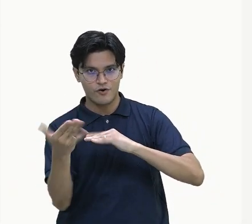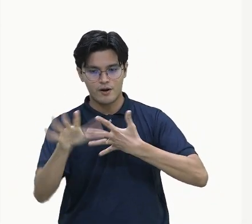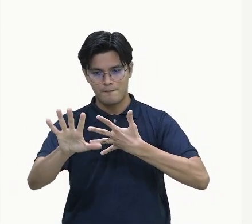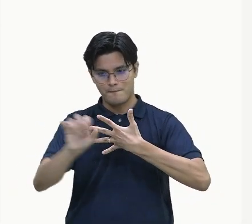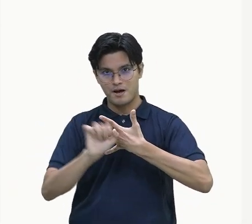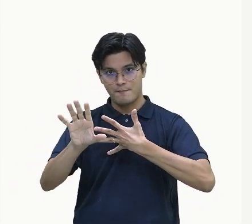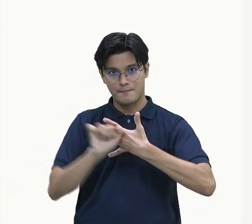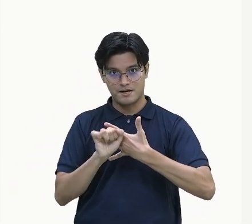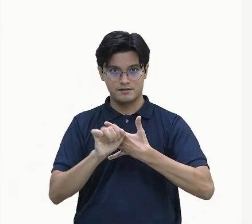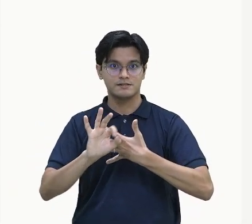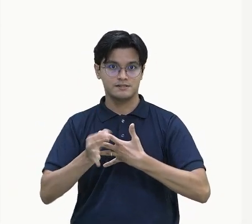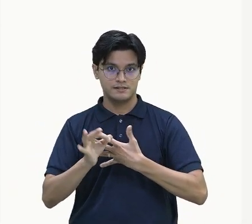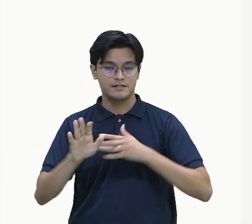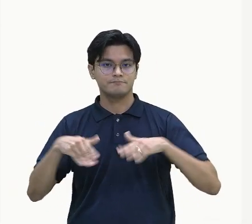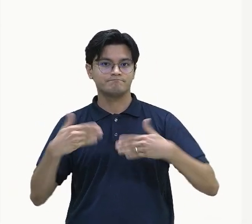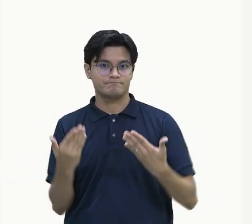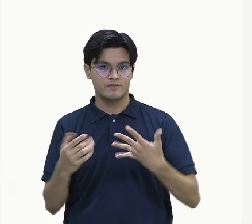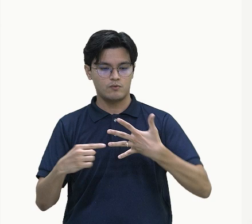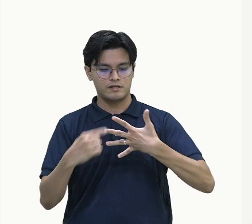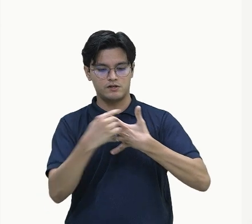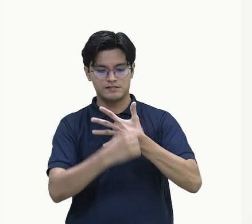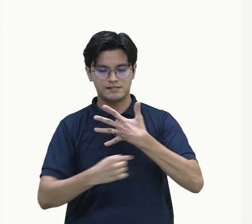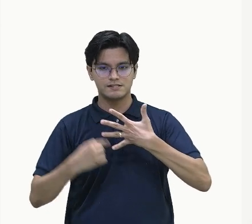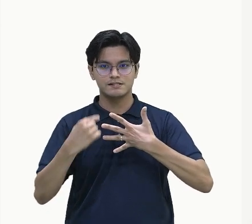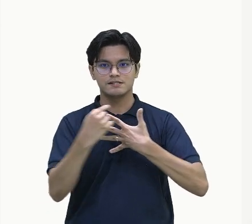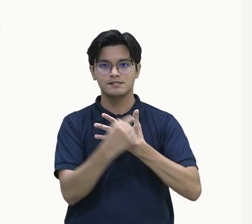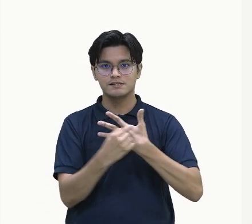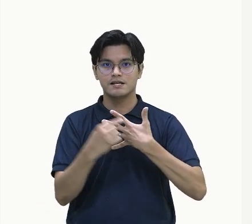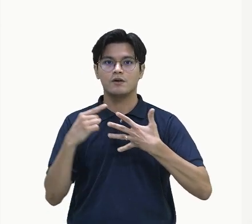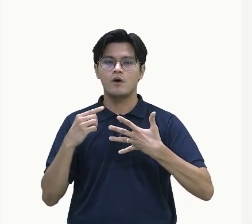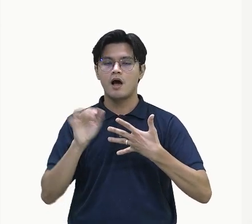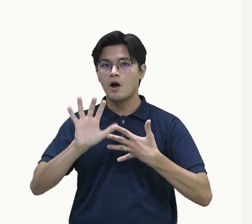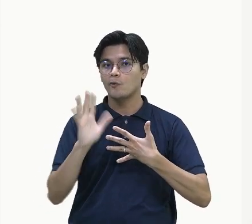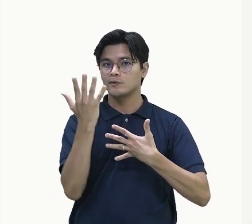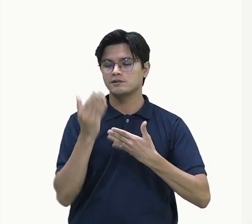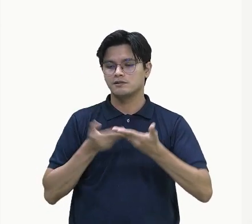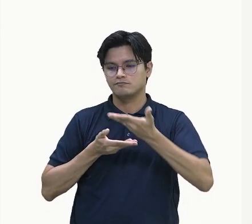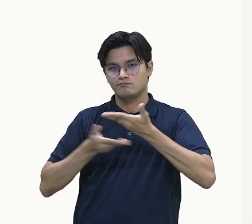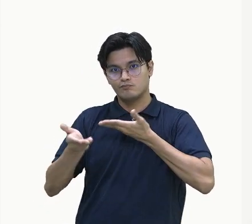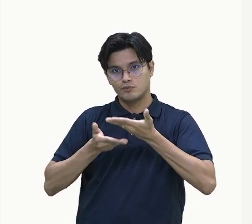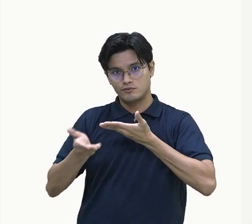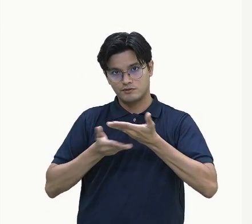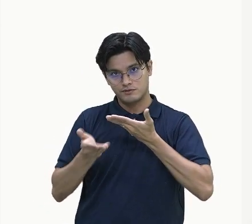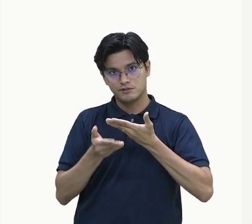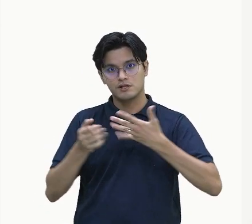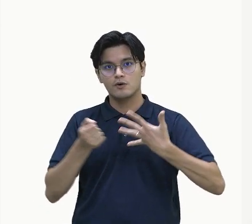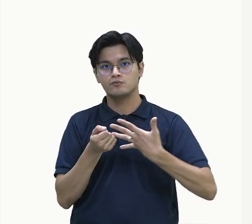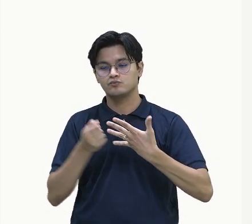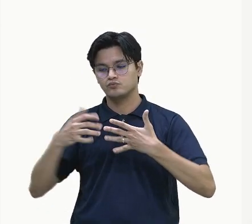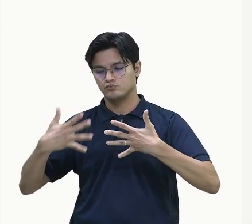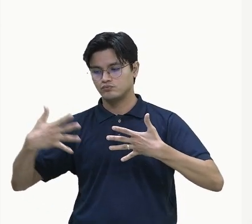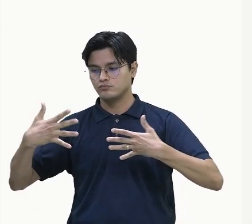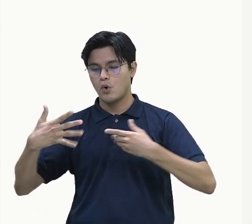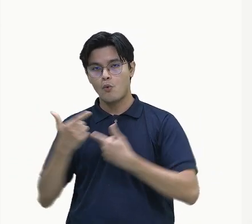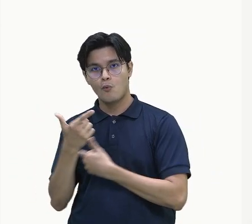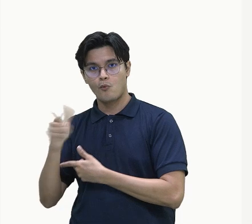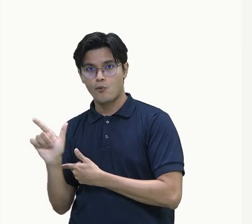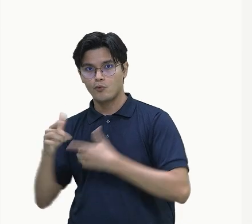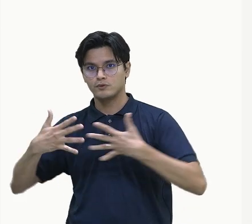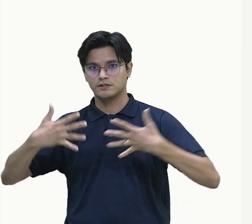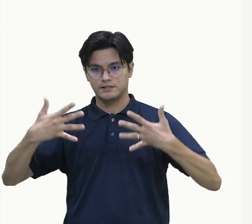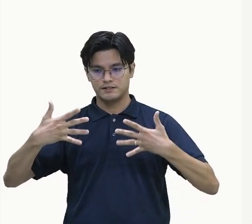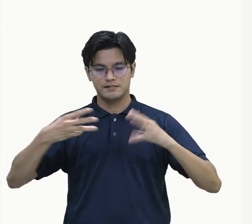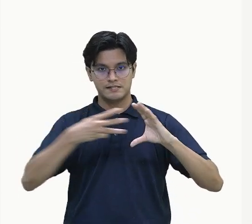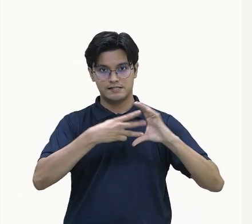que a cabeça da célula vai fazer a comunicação com a extremidade da outra. Né? A extremidade ela vai